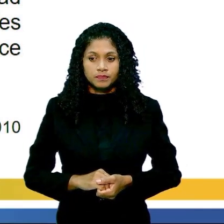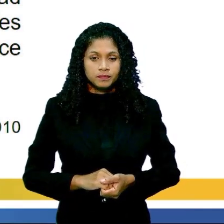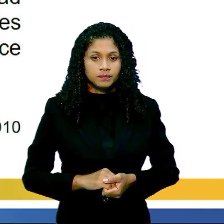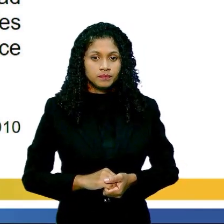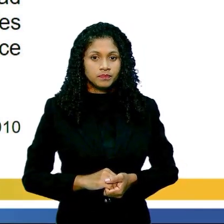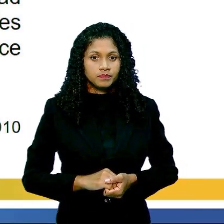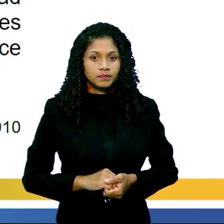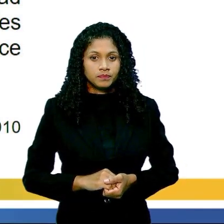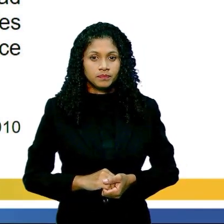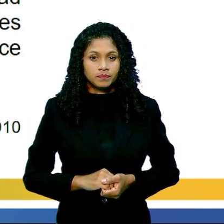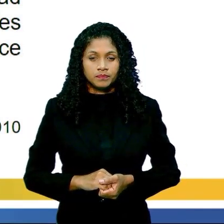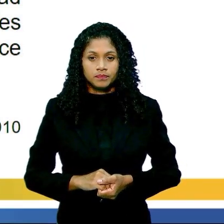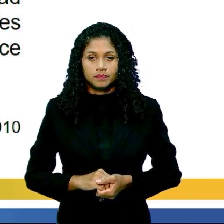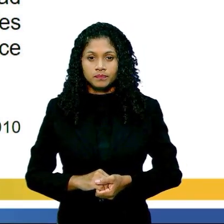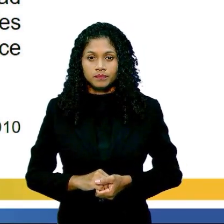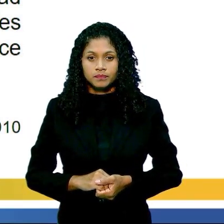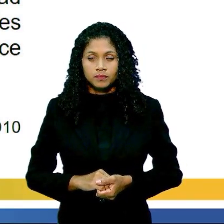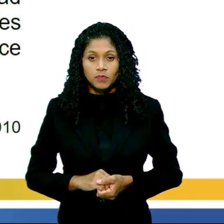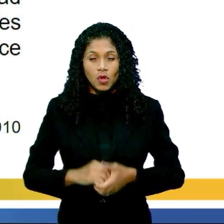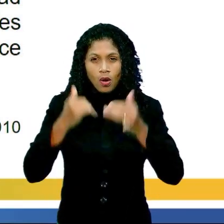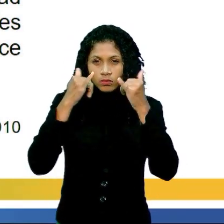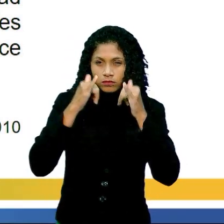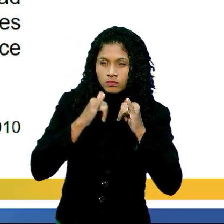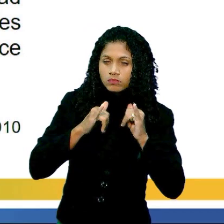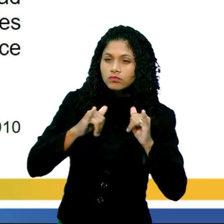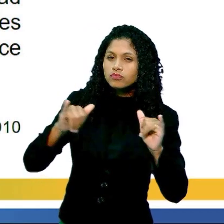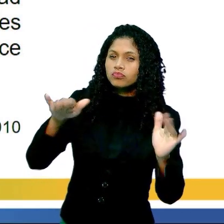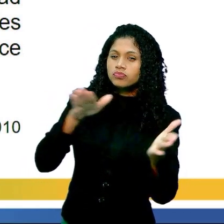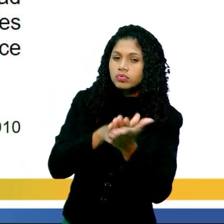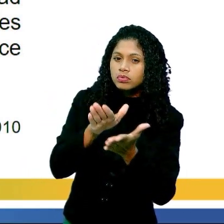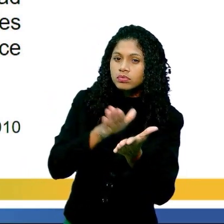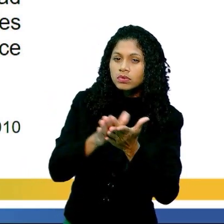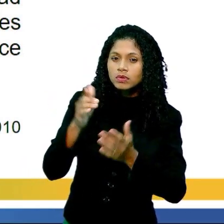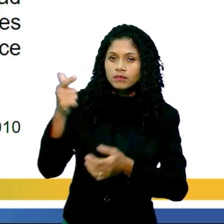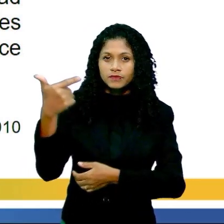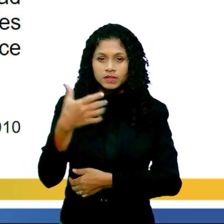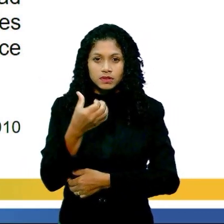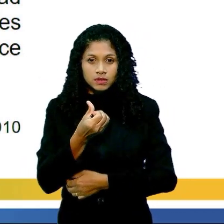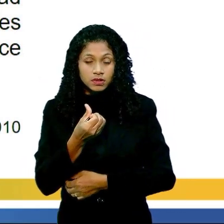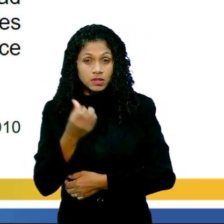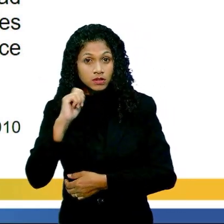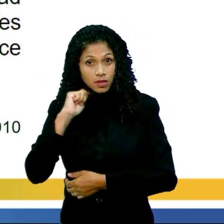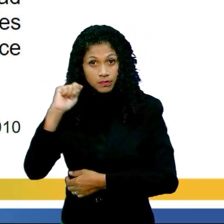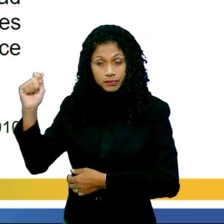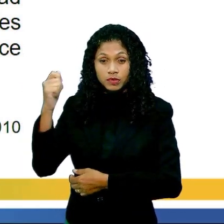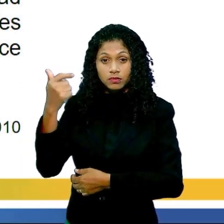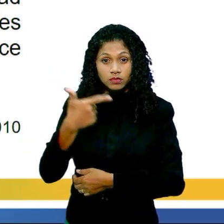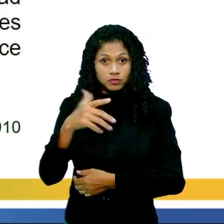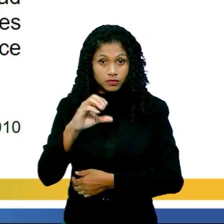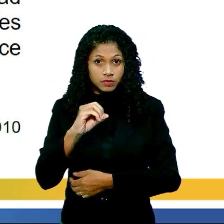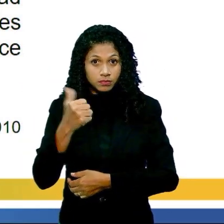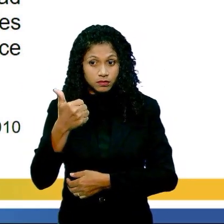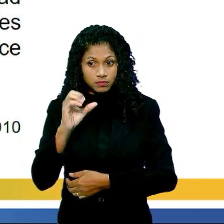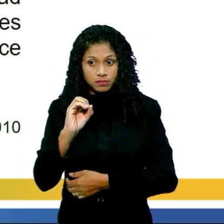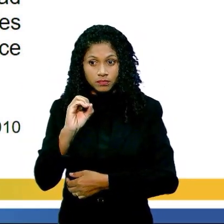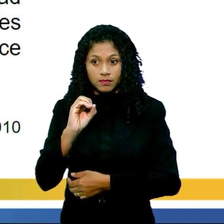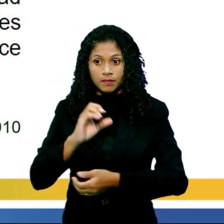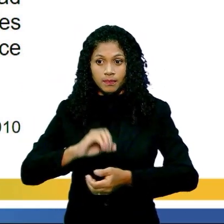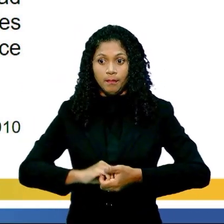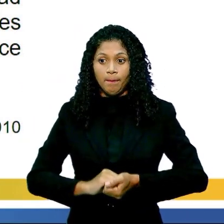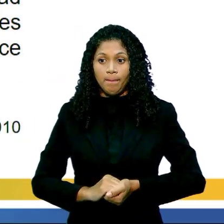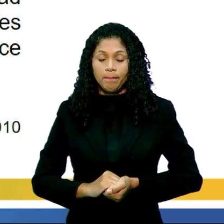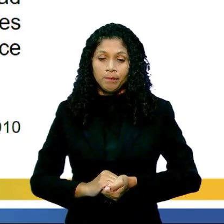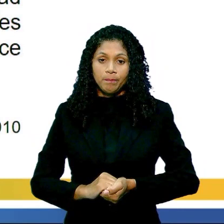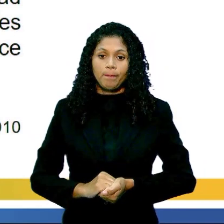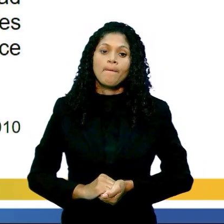26, 2010. Publicado em 26 de abril de 2010. Our bodies